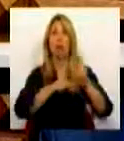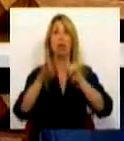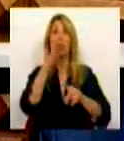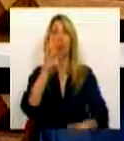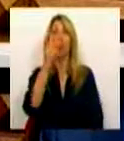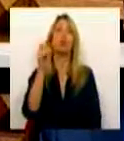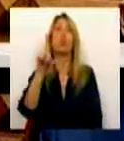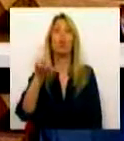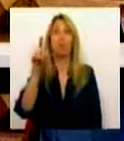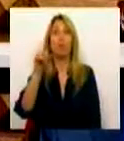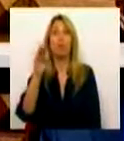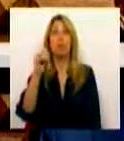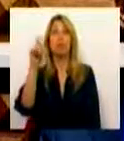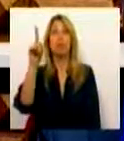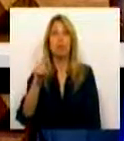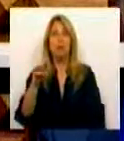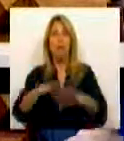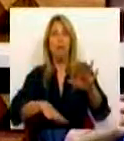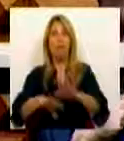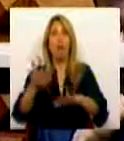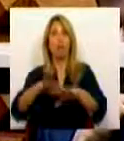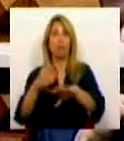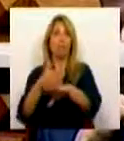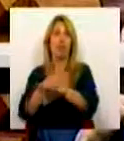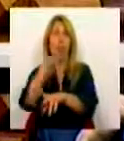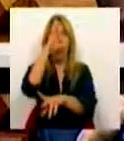Joel Sá faz ao Governo que apoiou, mas,